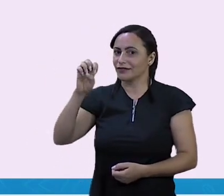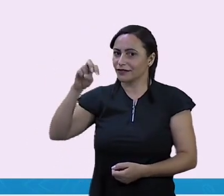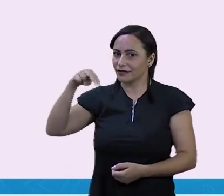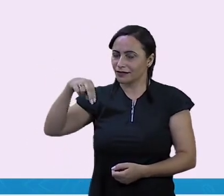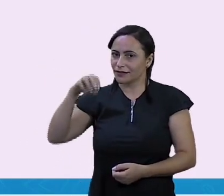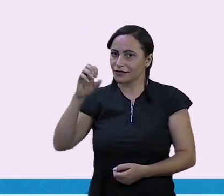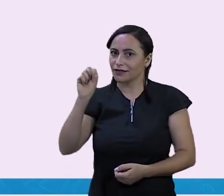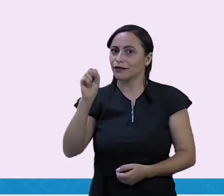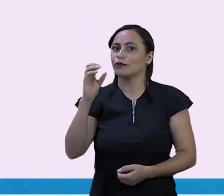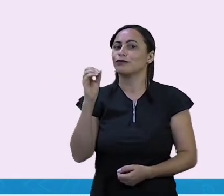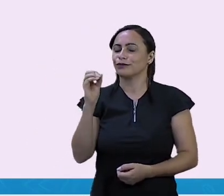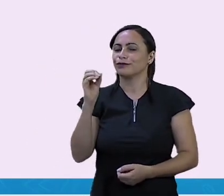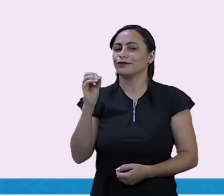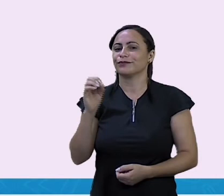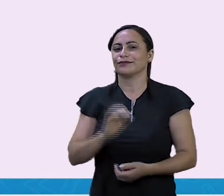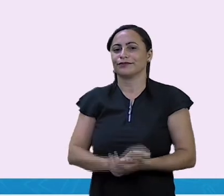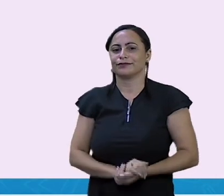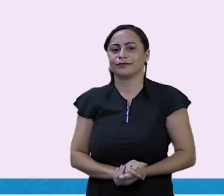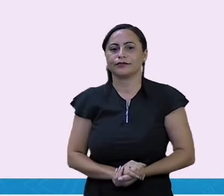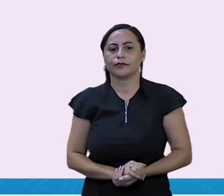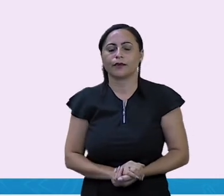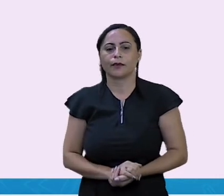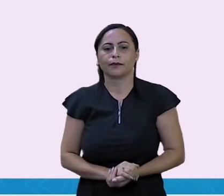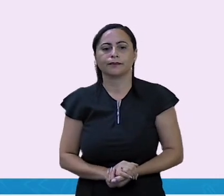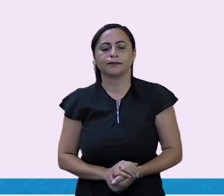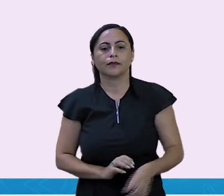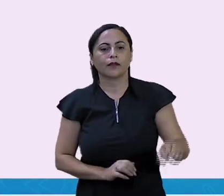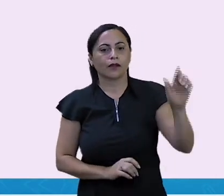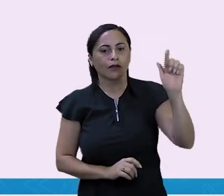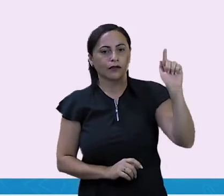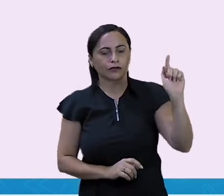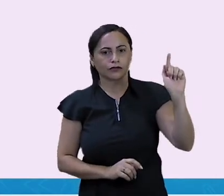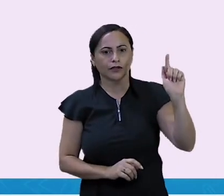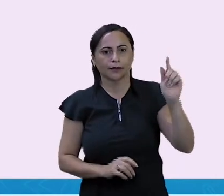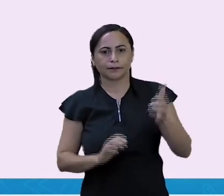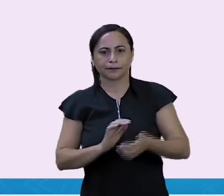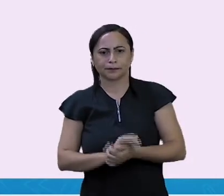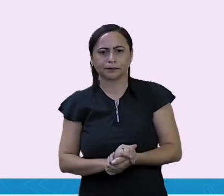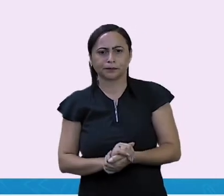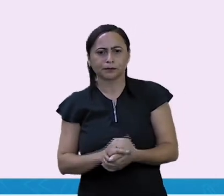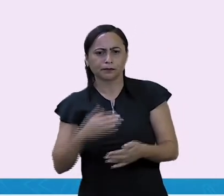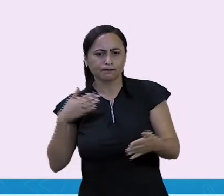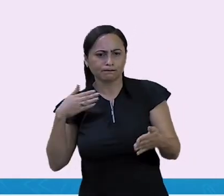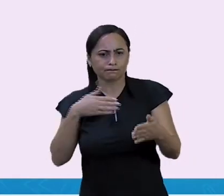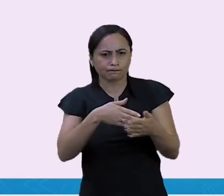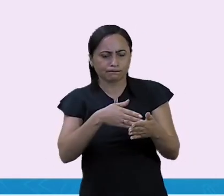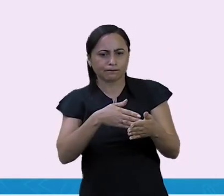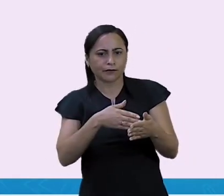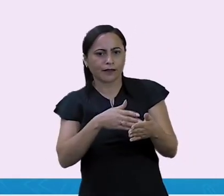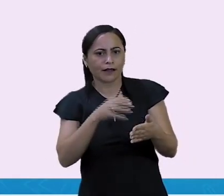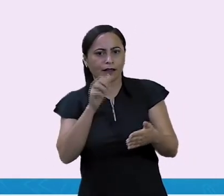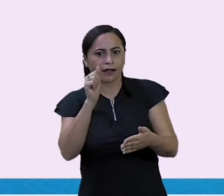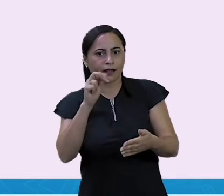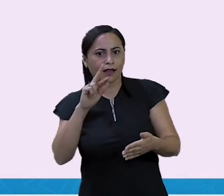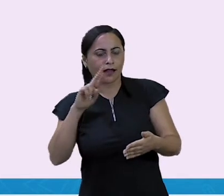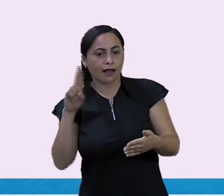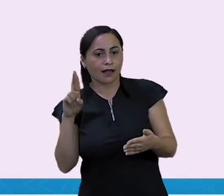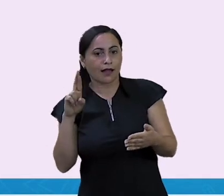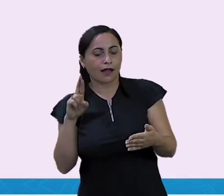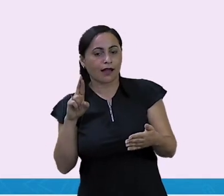humor com S no início. Para impedir a corrente de ar, Luiz cerrou